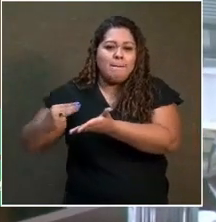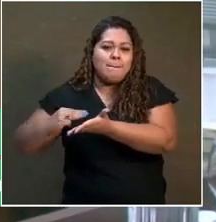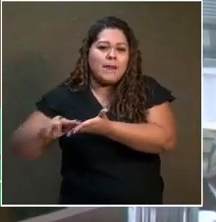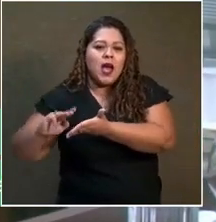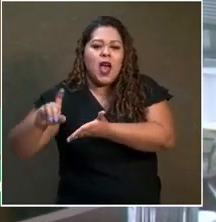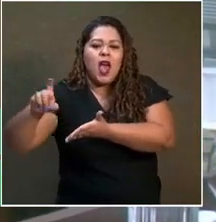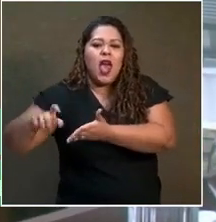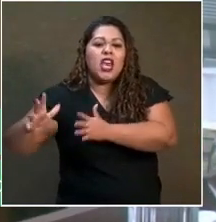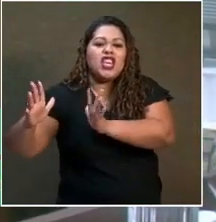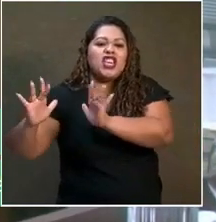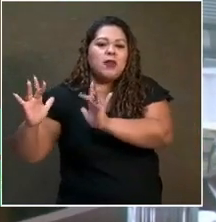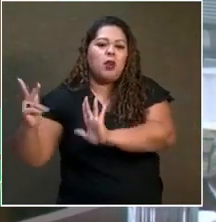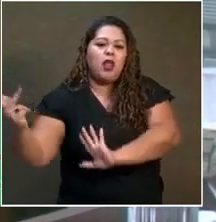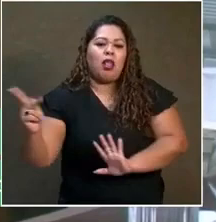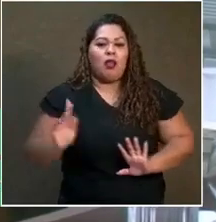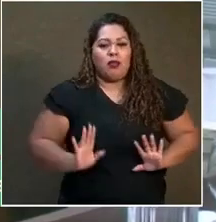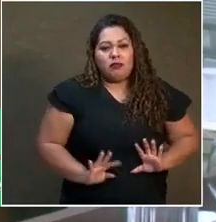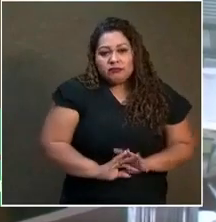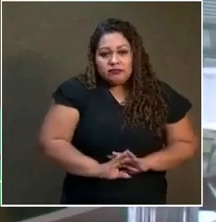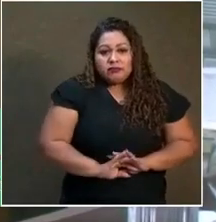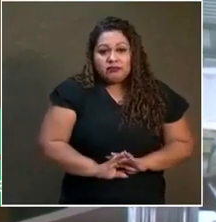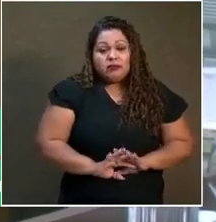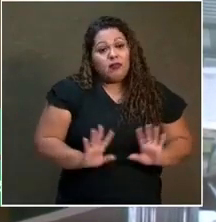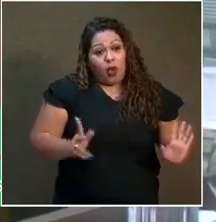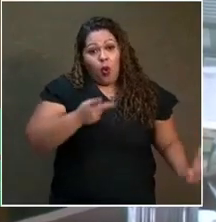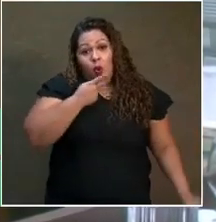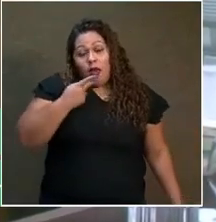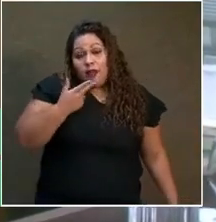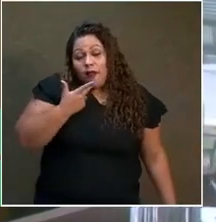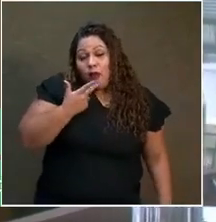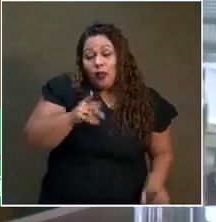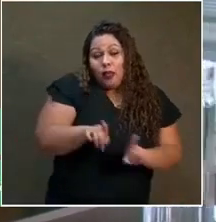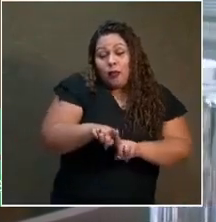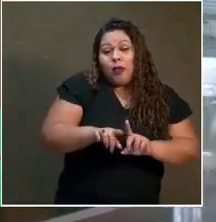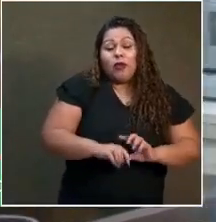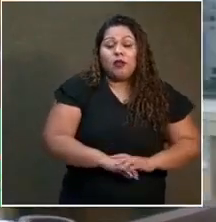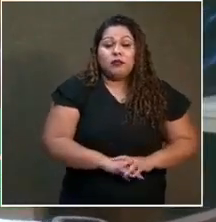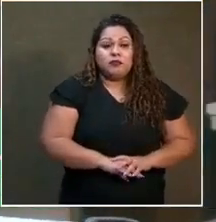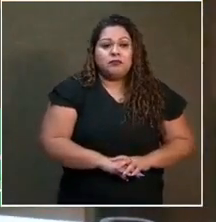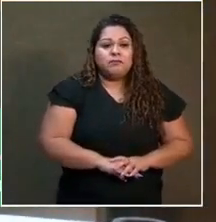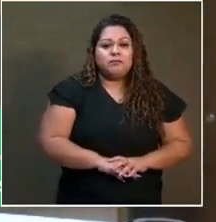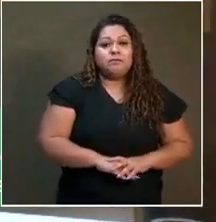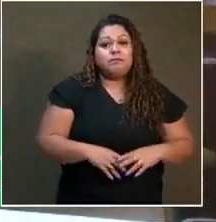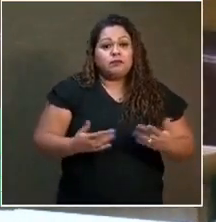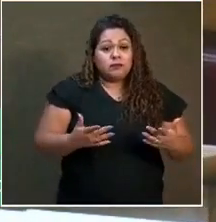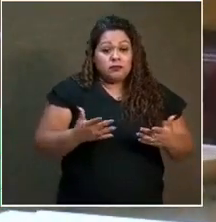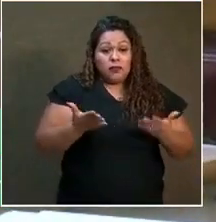para o ex-namorado dela. O Cássio disse aqui também que, terminada essa